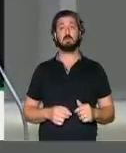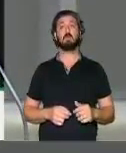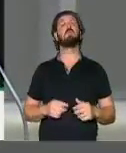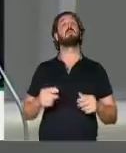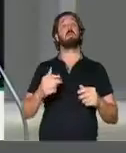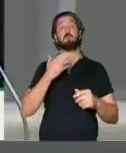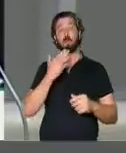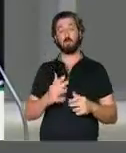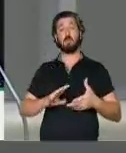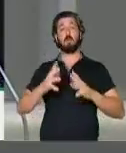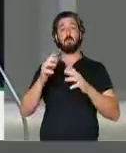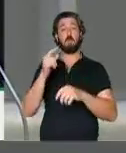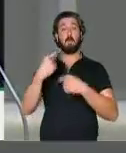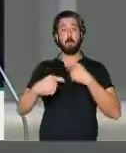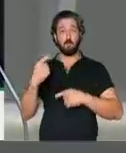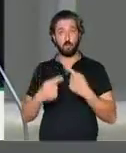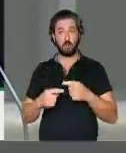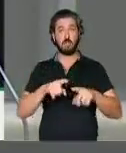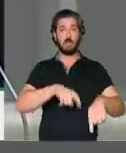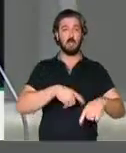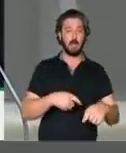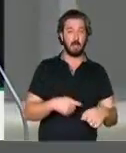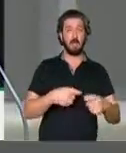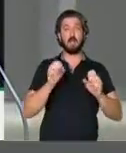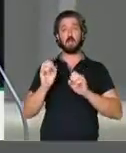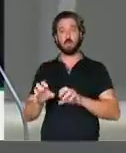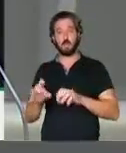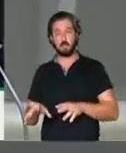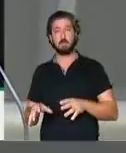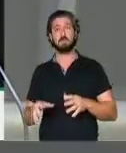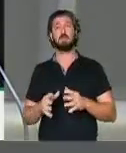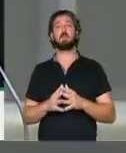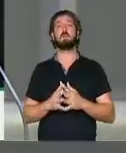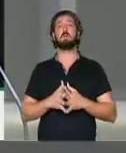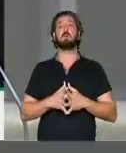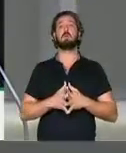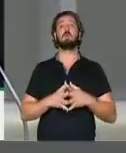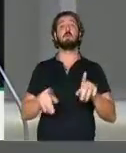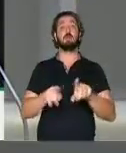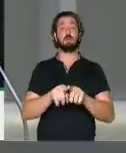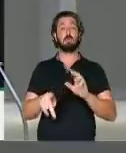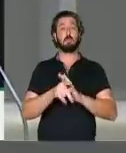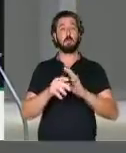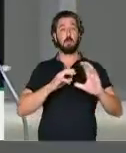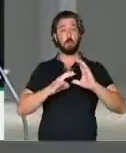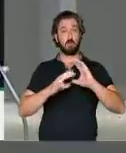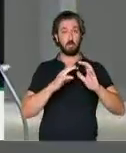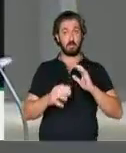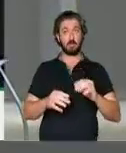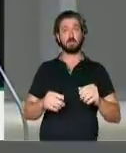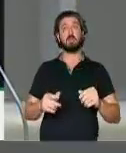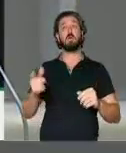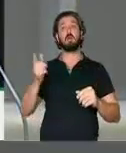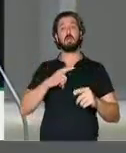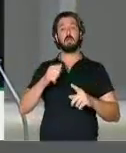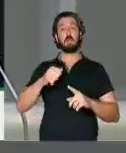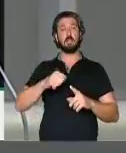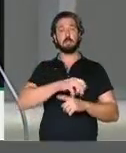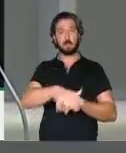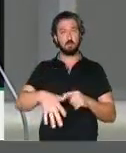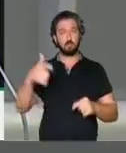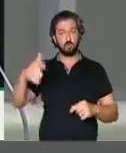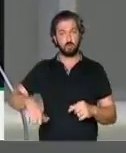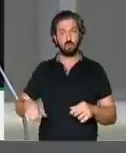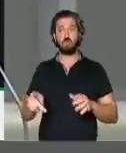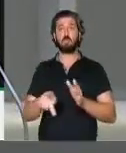política, tributária, agrária, educacional e dos meios de comunicação que sejam